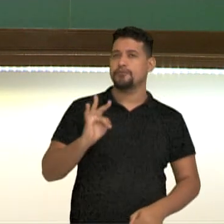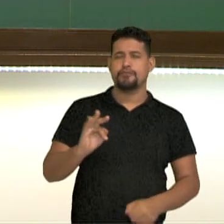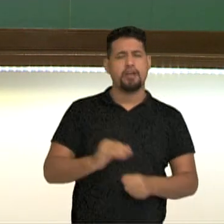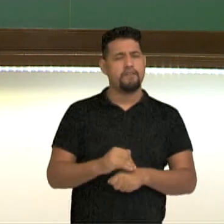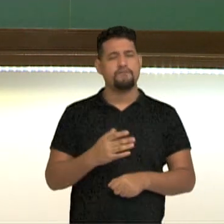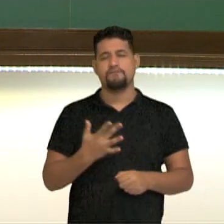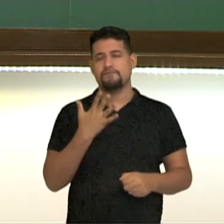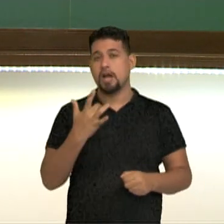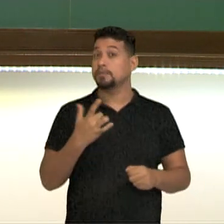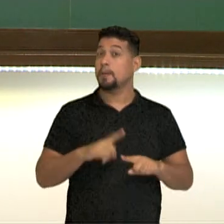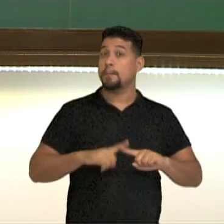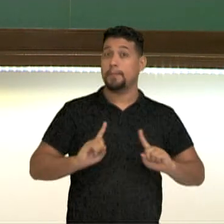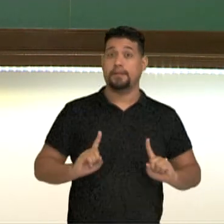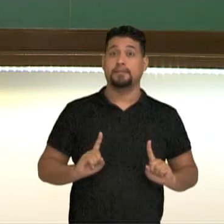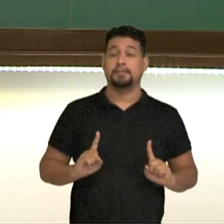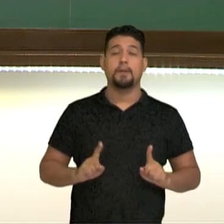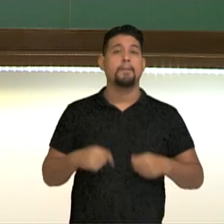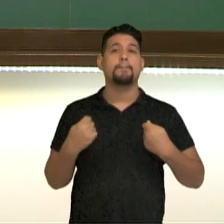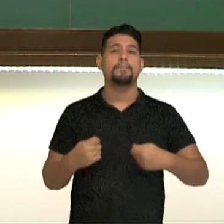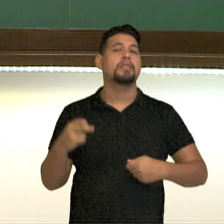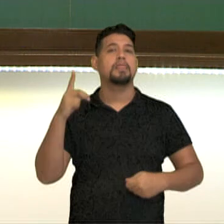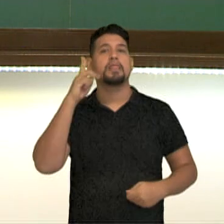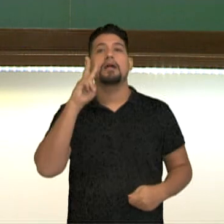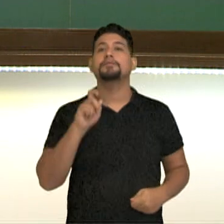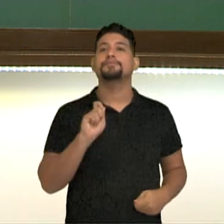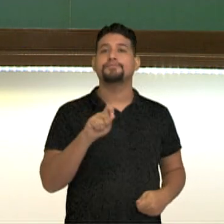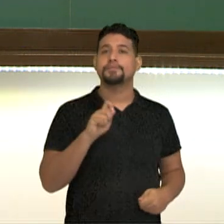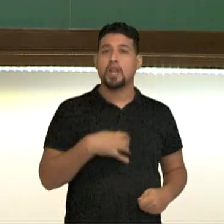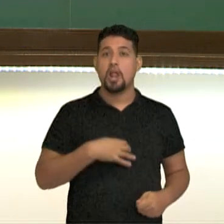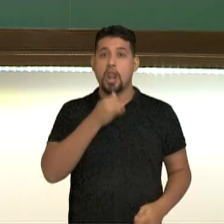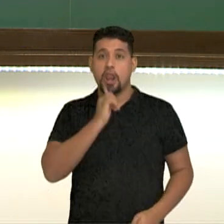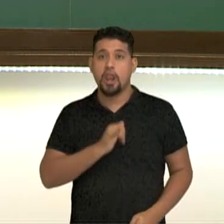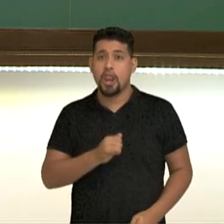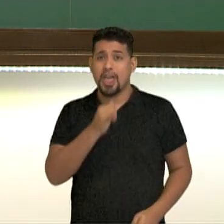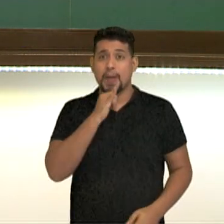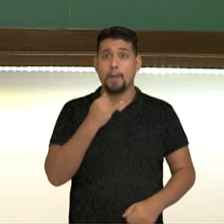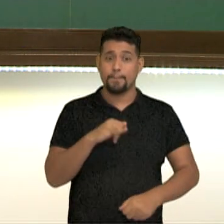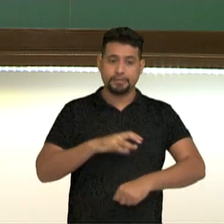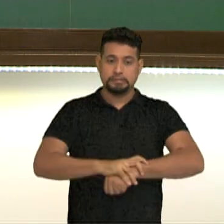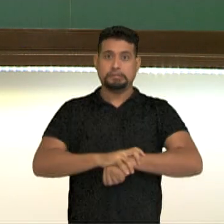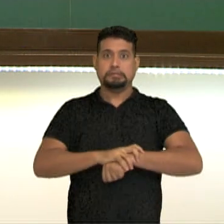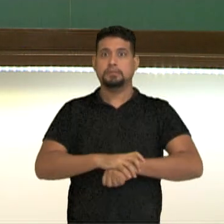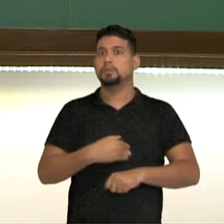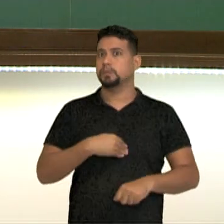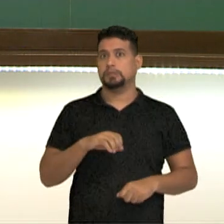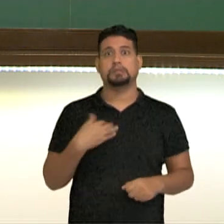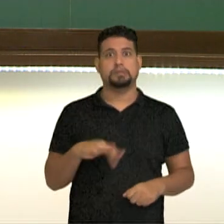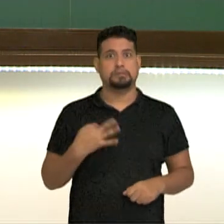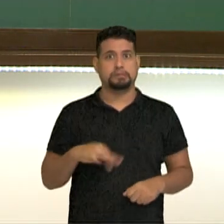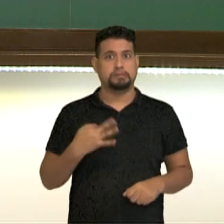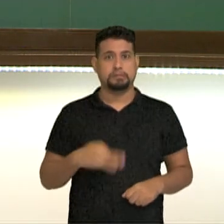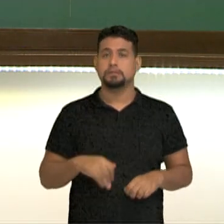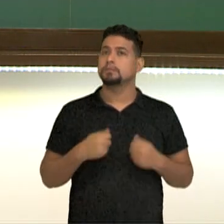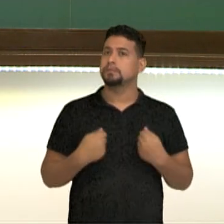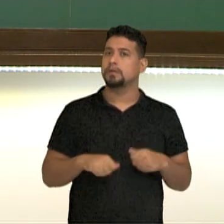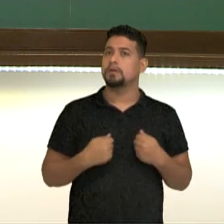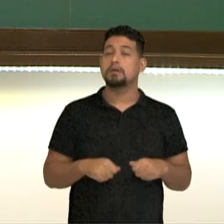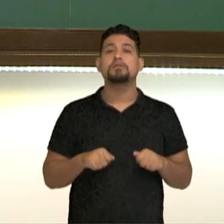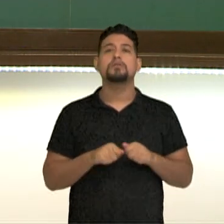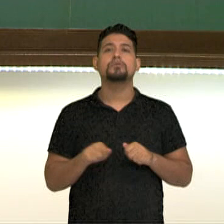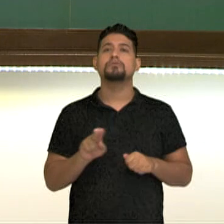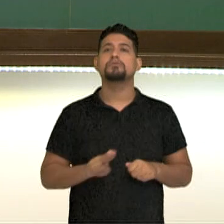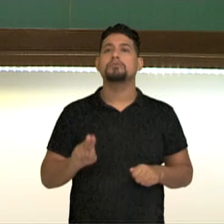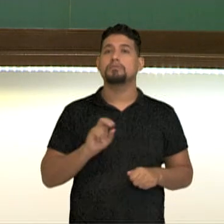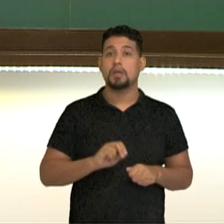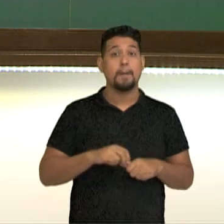facilidade. Só que é claro, lembre-se, a eletricidade eu posso me machucar com ela. Então eu vou colocar